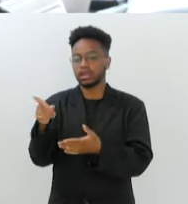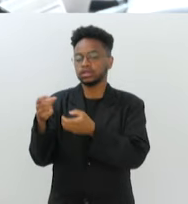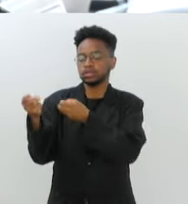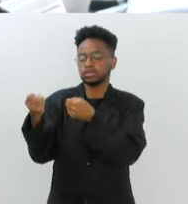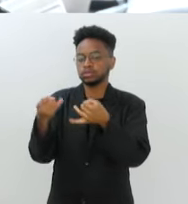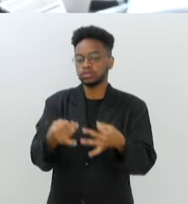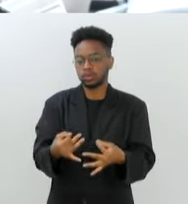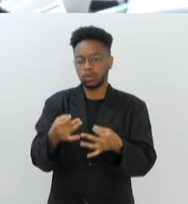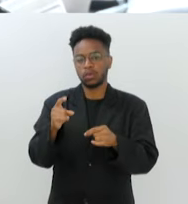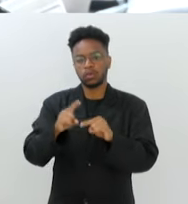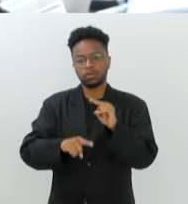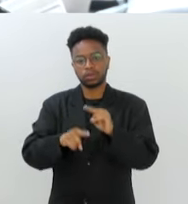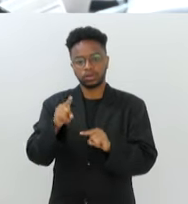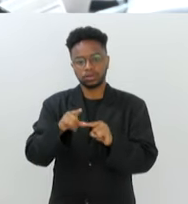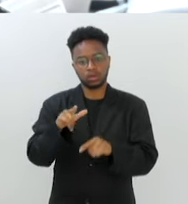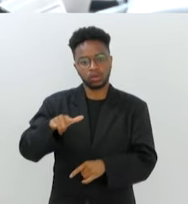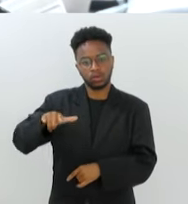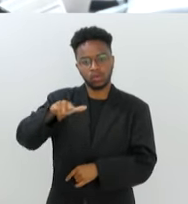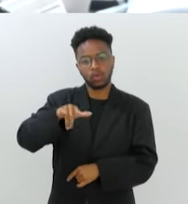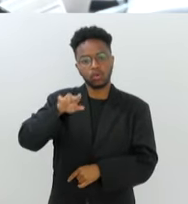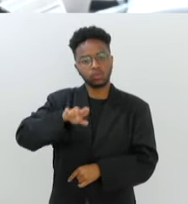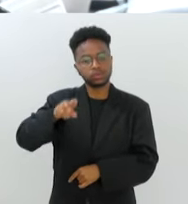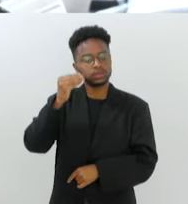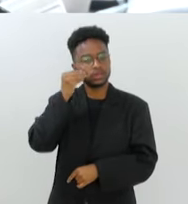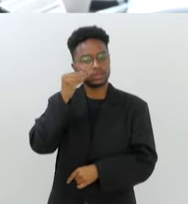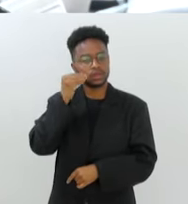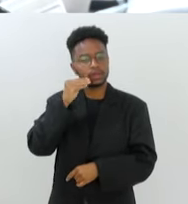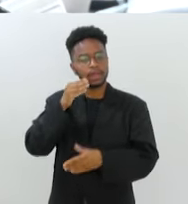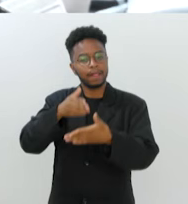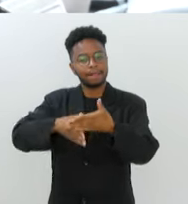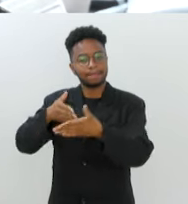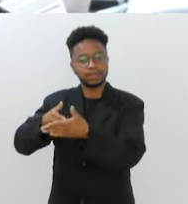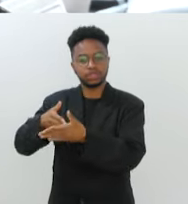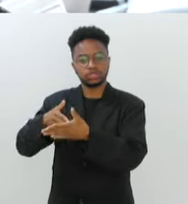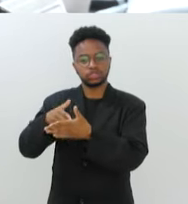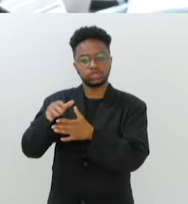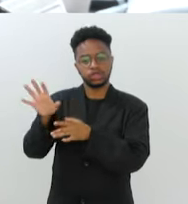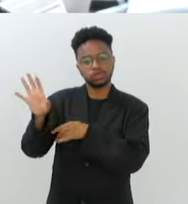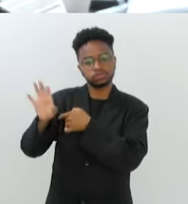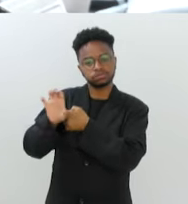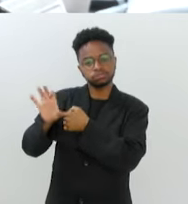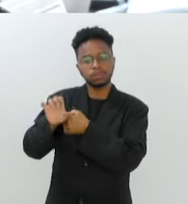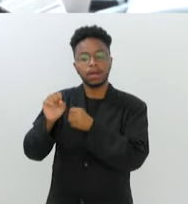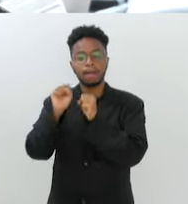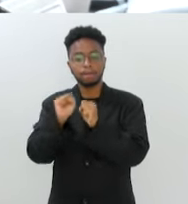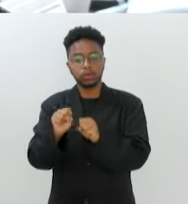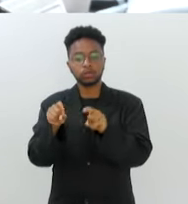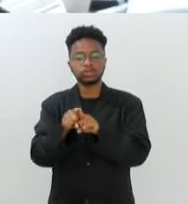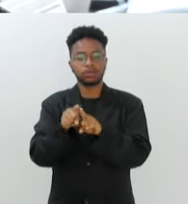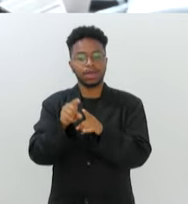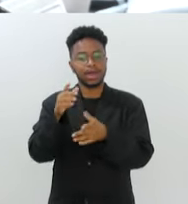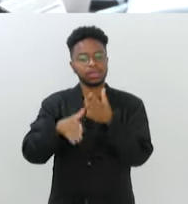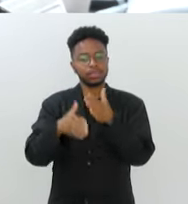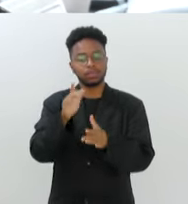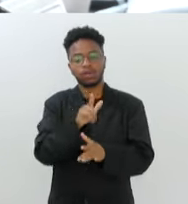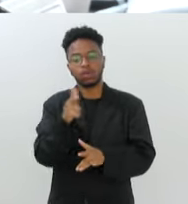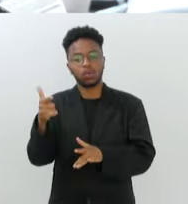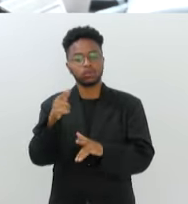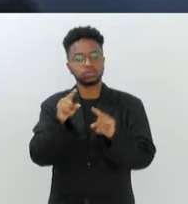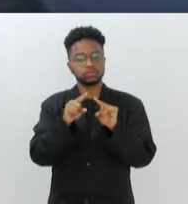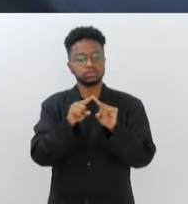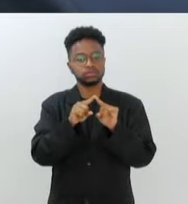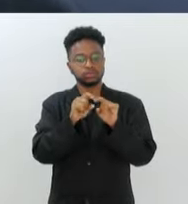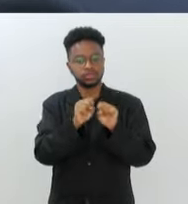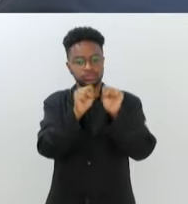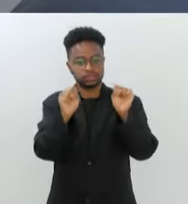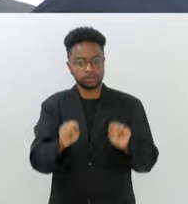que os dispositivos utilizados para bloquear o sinal dos drones, por exemplo, também podem interferir em outros sistemas de comunicação